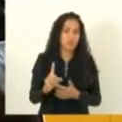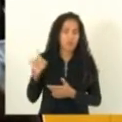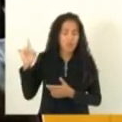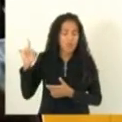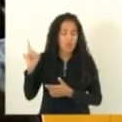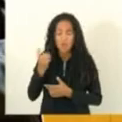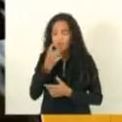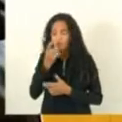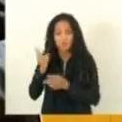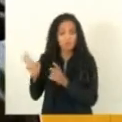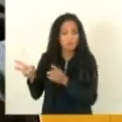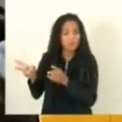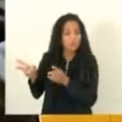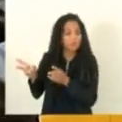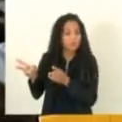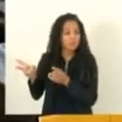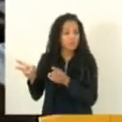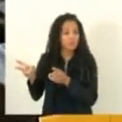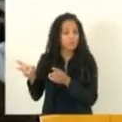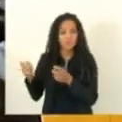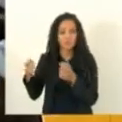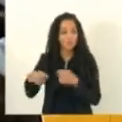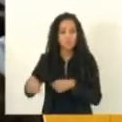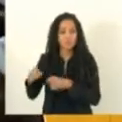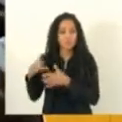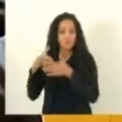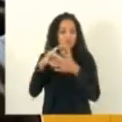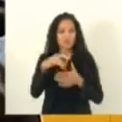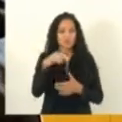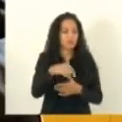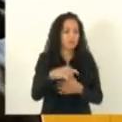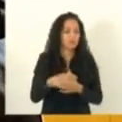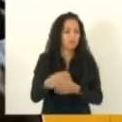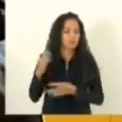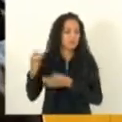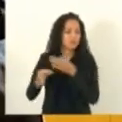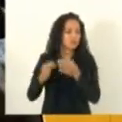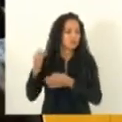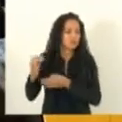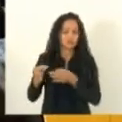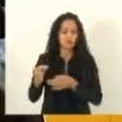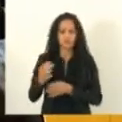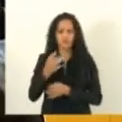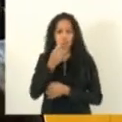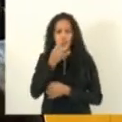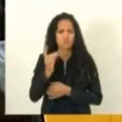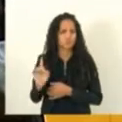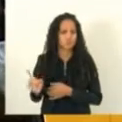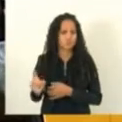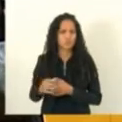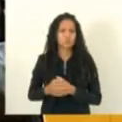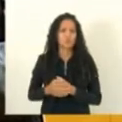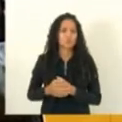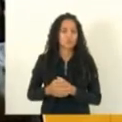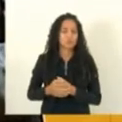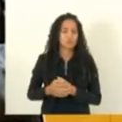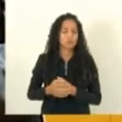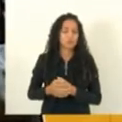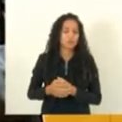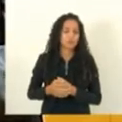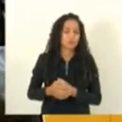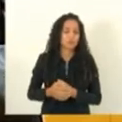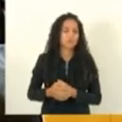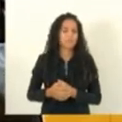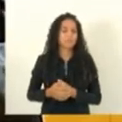esse menino não tinha que vir de Cachoeiro para cá, tinha que ser tratado em Cachoeiro. que faz uma medicina muito boa do interior